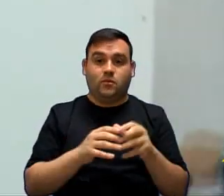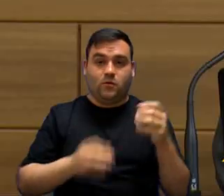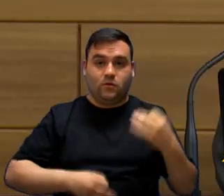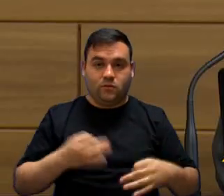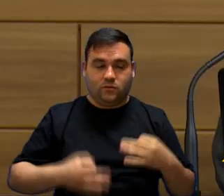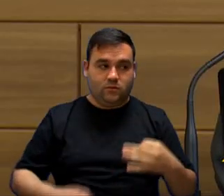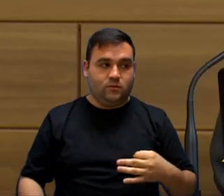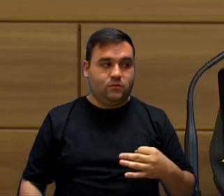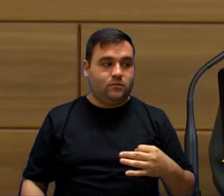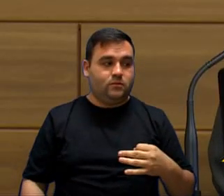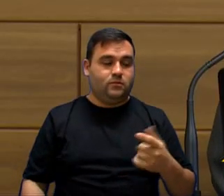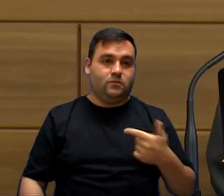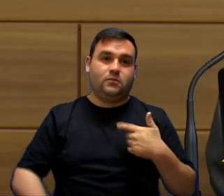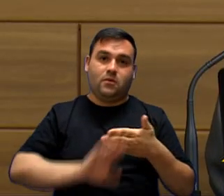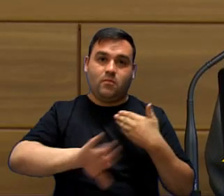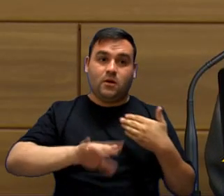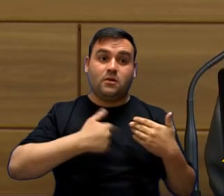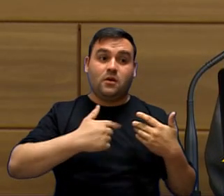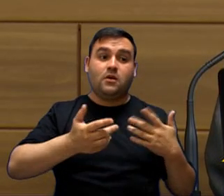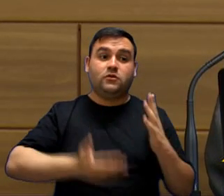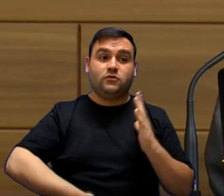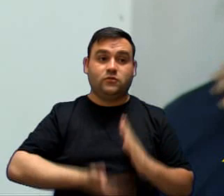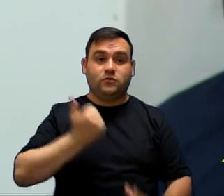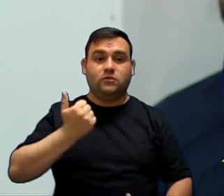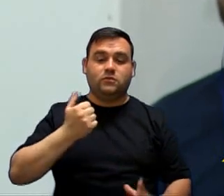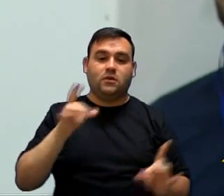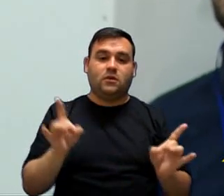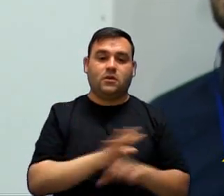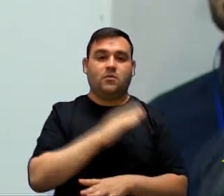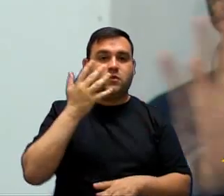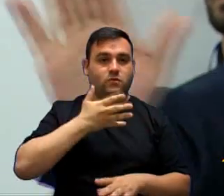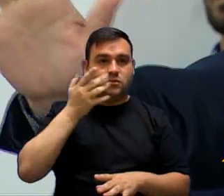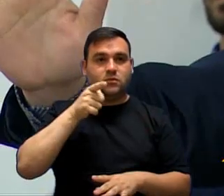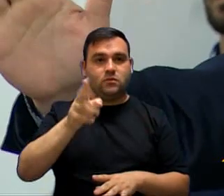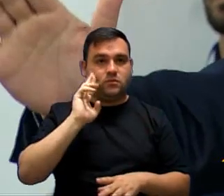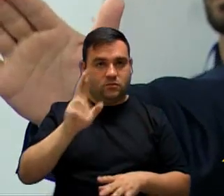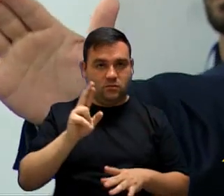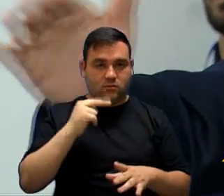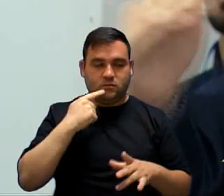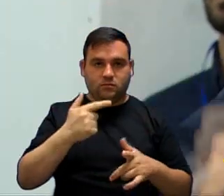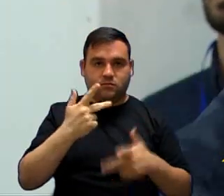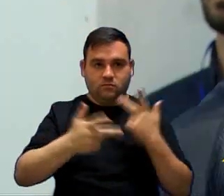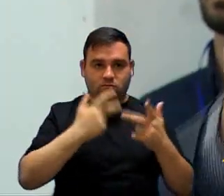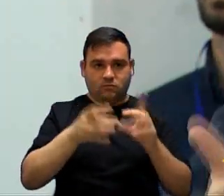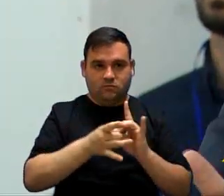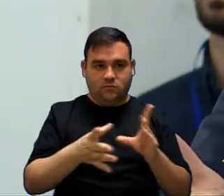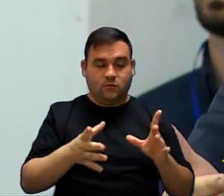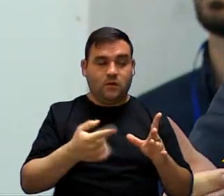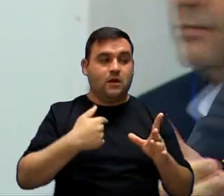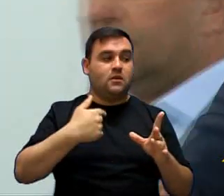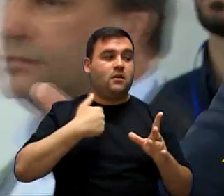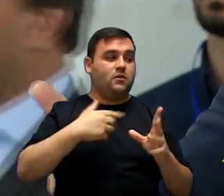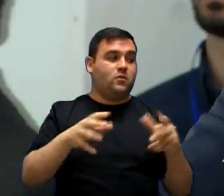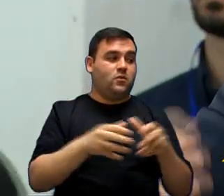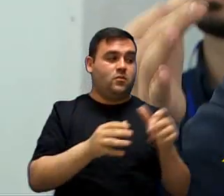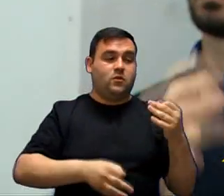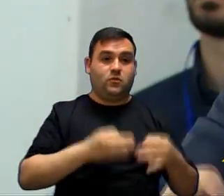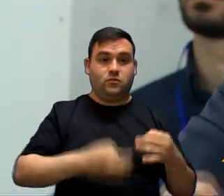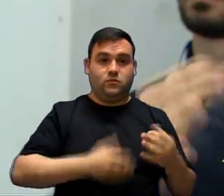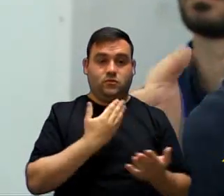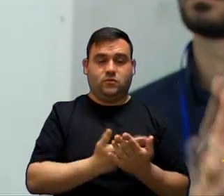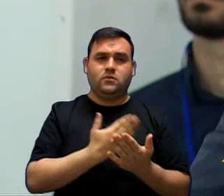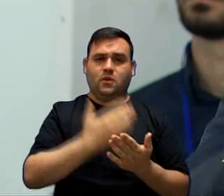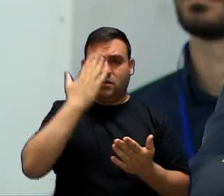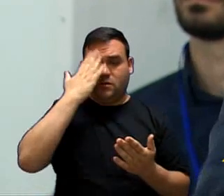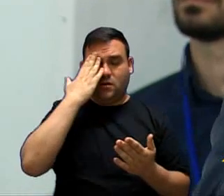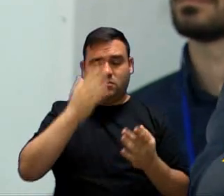então, vereador, a parte. Mas eu retiro, então, termino minha fala e já passo para o senhor. Nós, enquanto comissão de justiça, por exemplo, nós sabemos